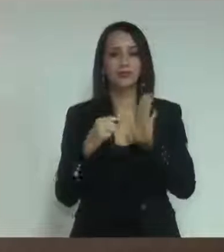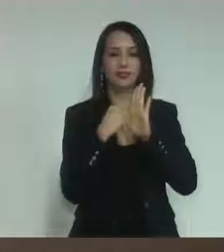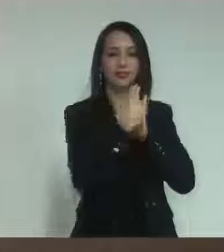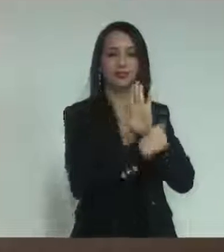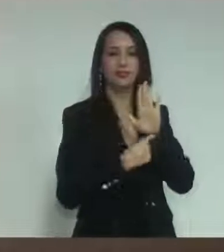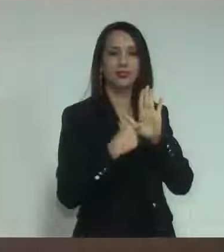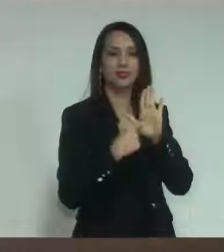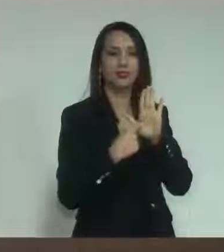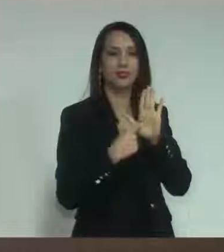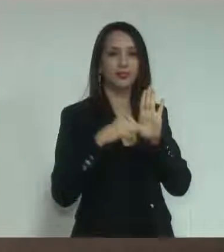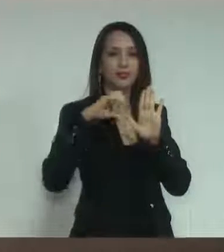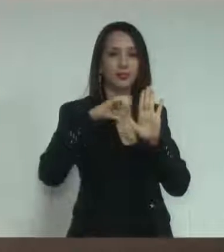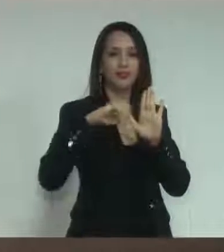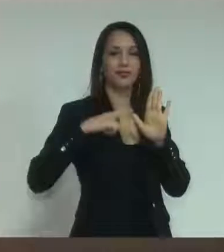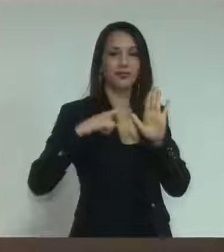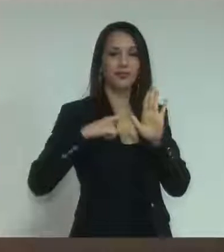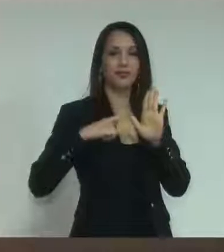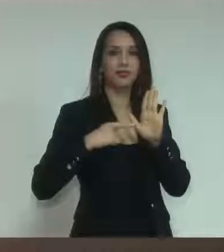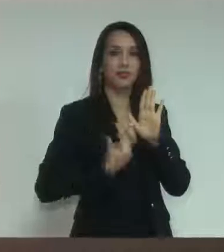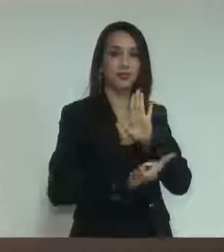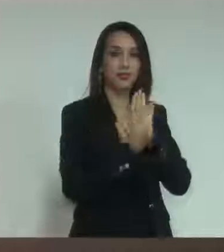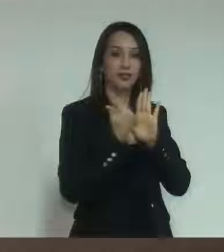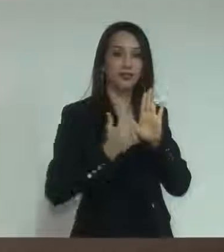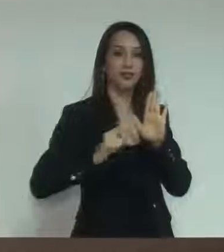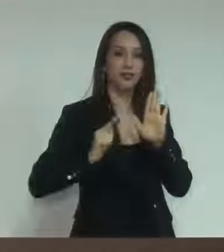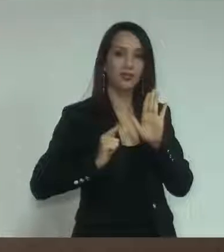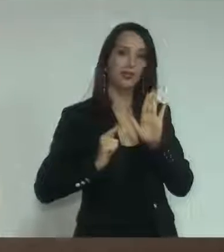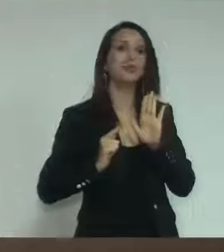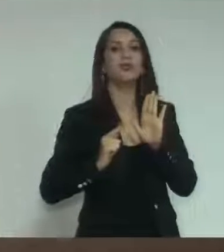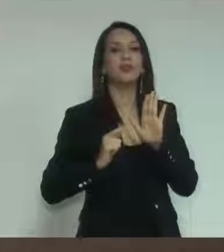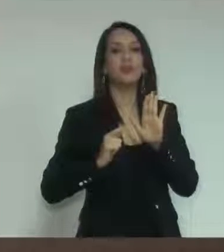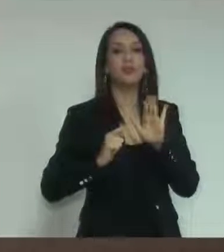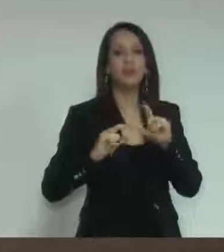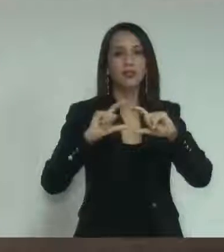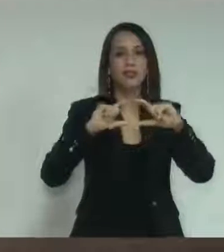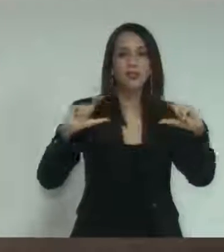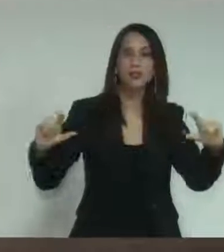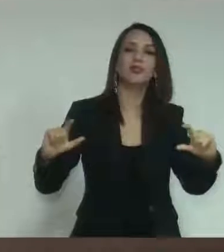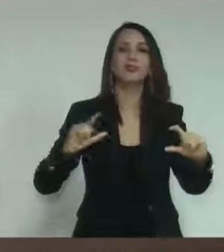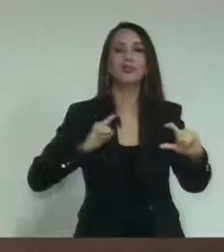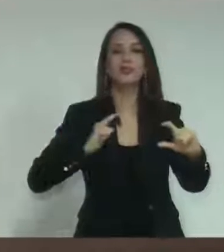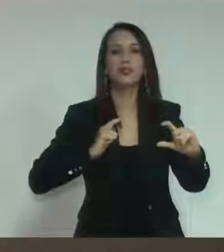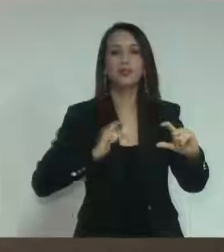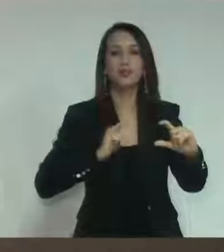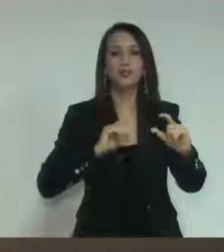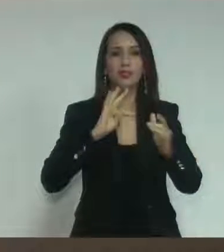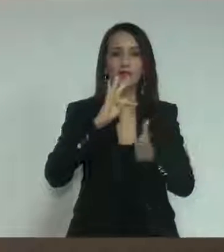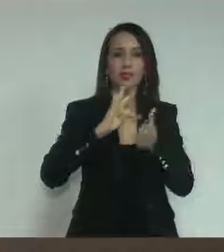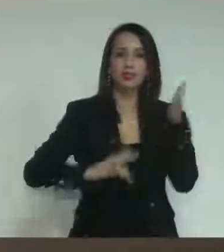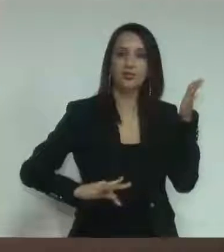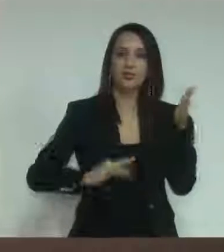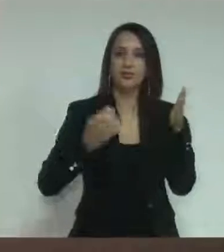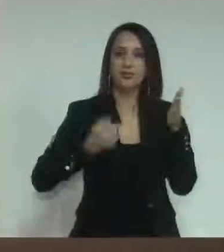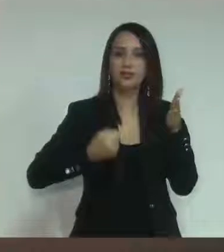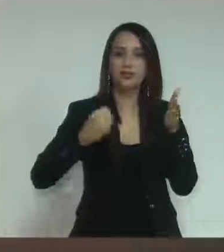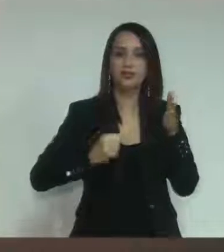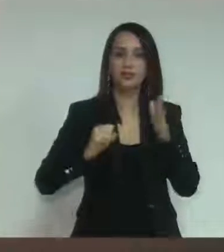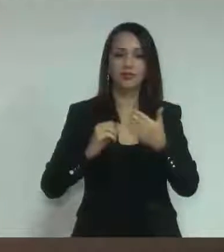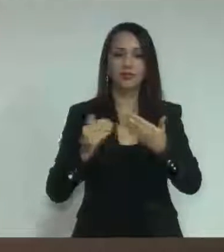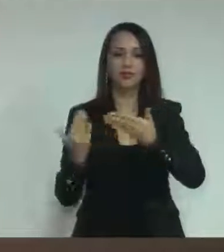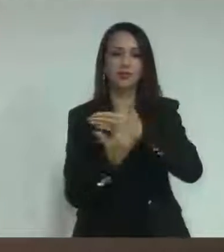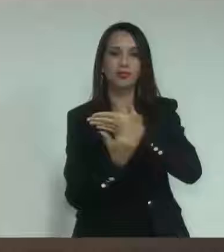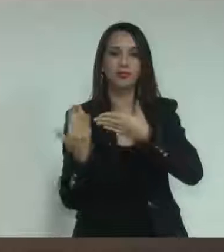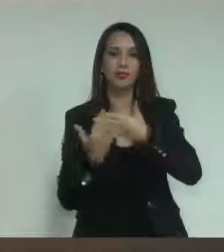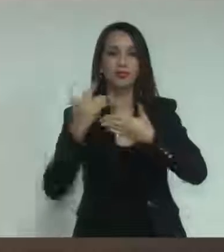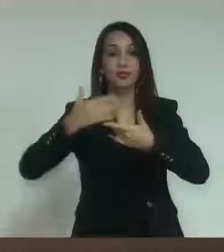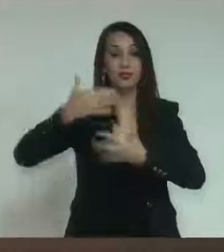indicando na figura 9 deve ter linhas de texto em branco e fundo transparente. Qual que é o objetivo das normas? É